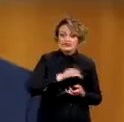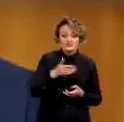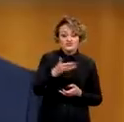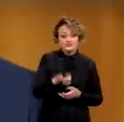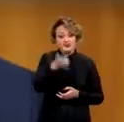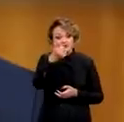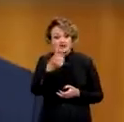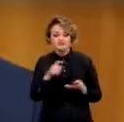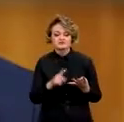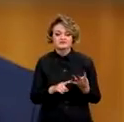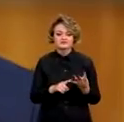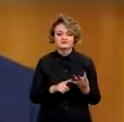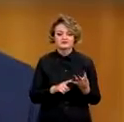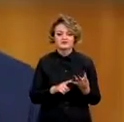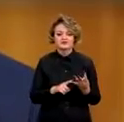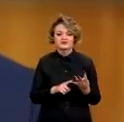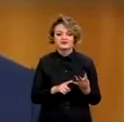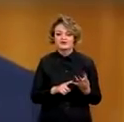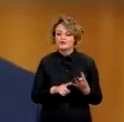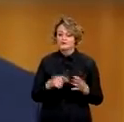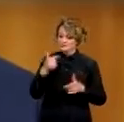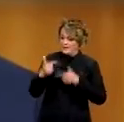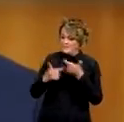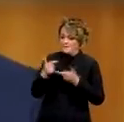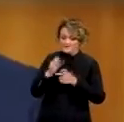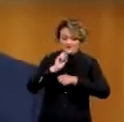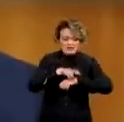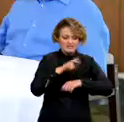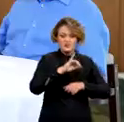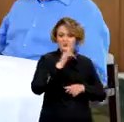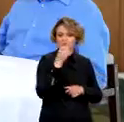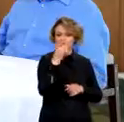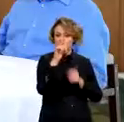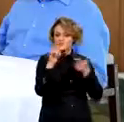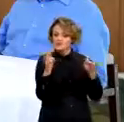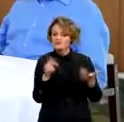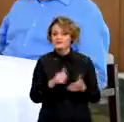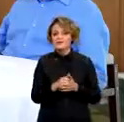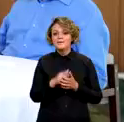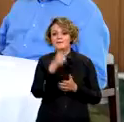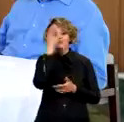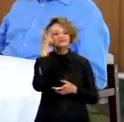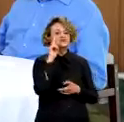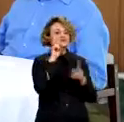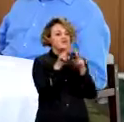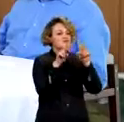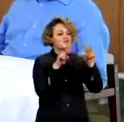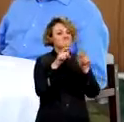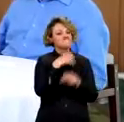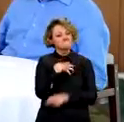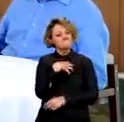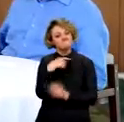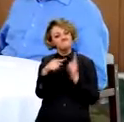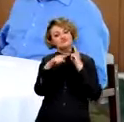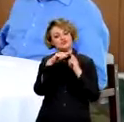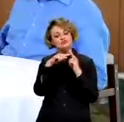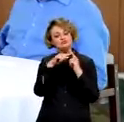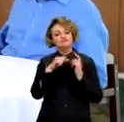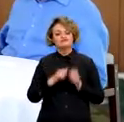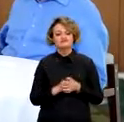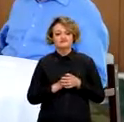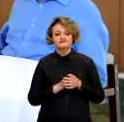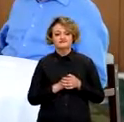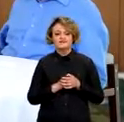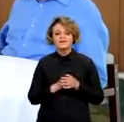crescer, estão vendo sinais de que o emprego vai crescer. Ou seja, as pessoas estão ficando mais otimistas. Sabe, as